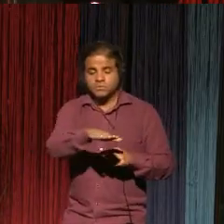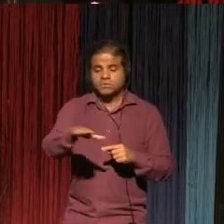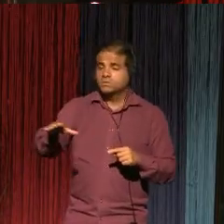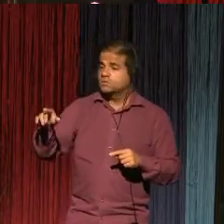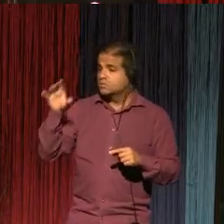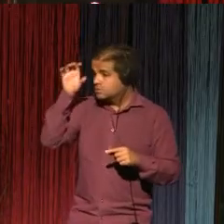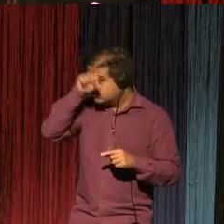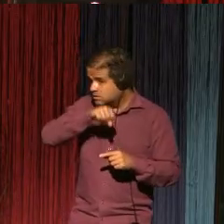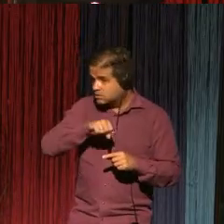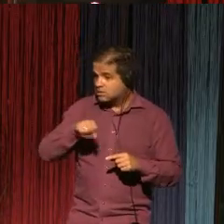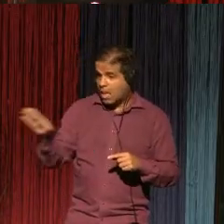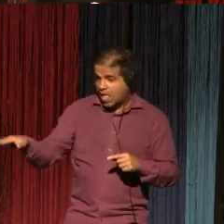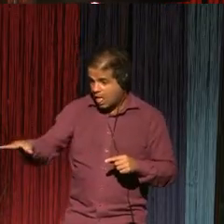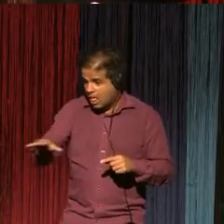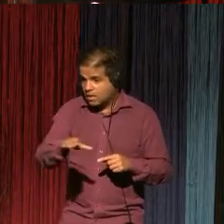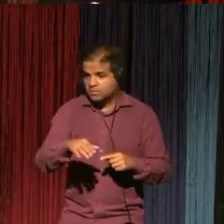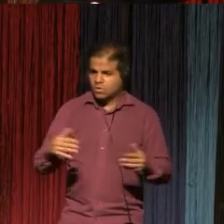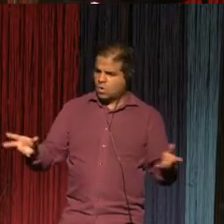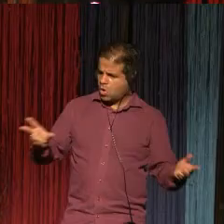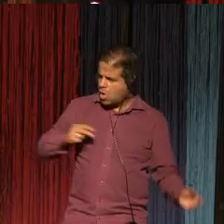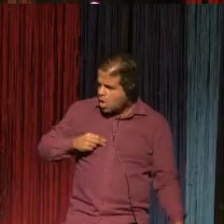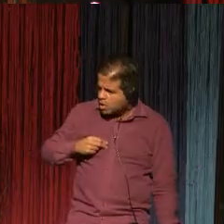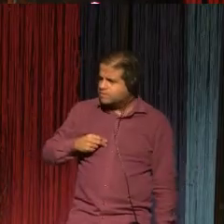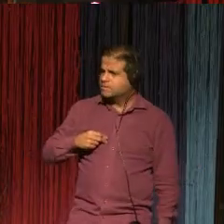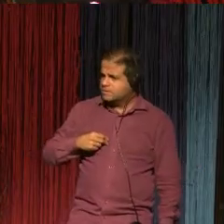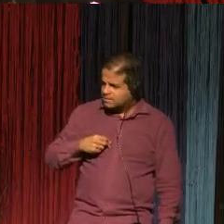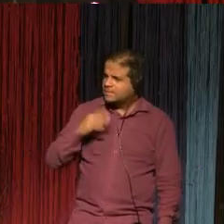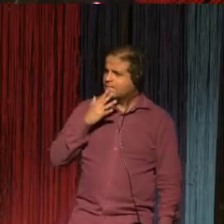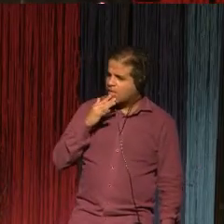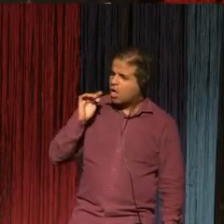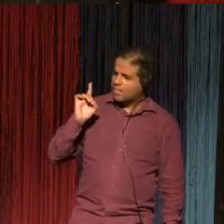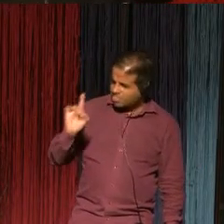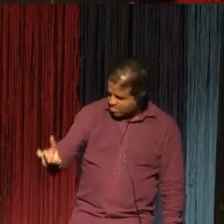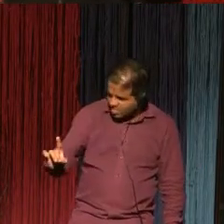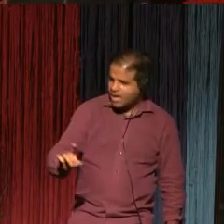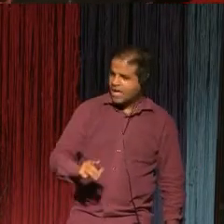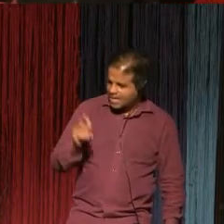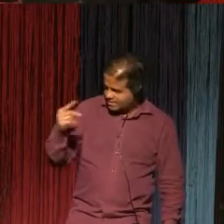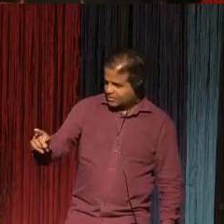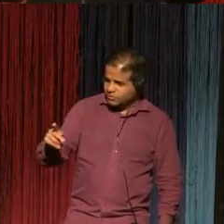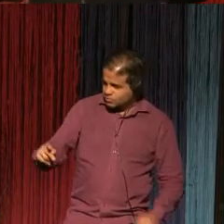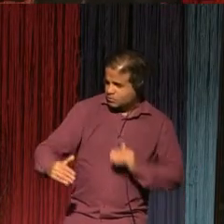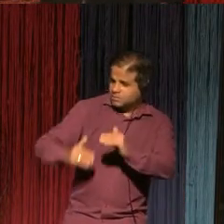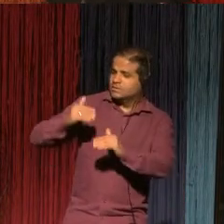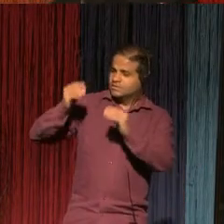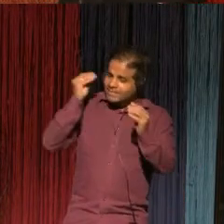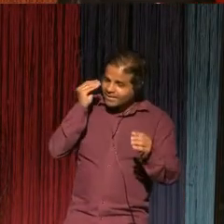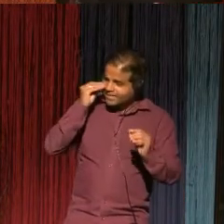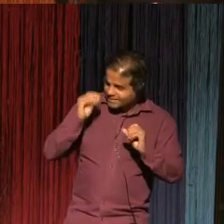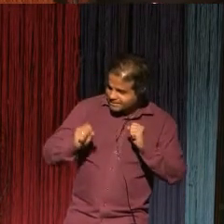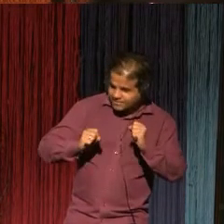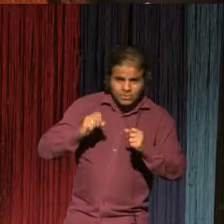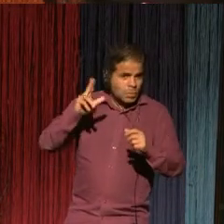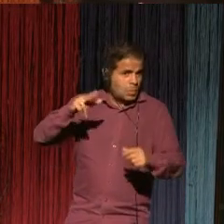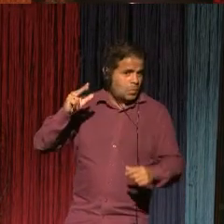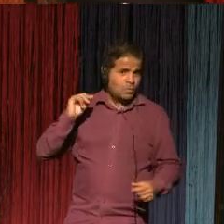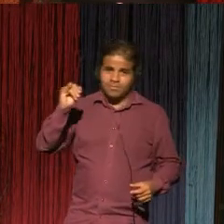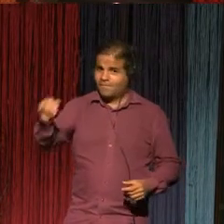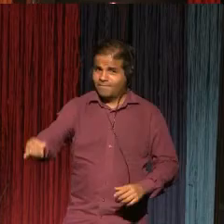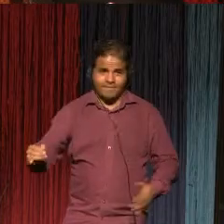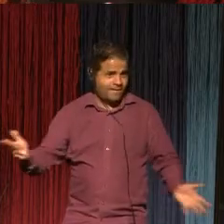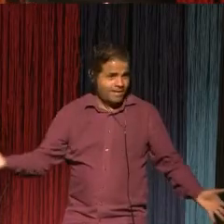está aprendendo a andar: nossa, você teve uma nota D na sua tentativa hoje. Você nunca vai falar